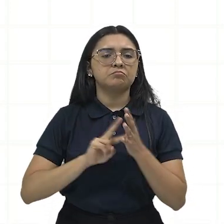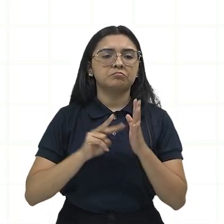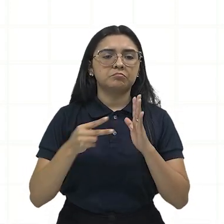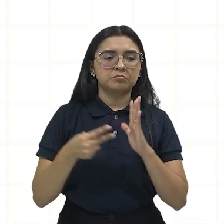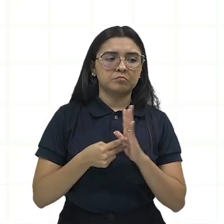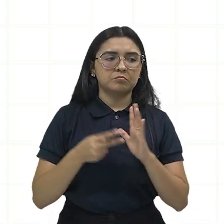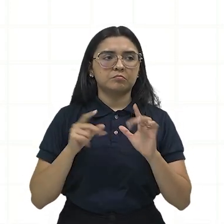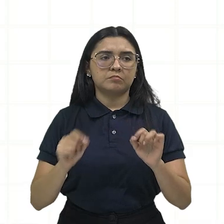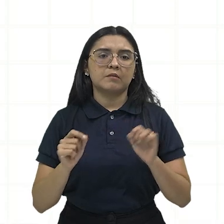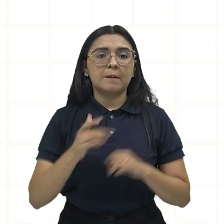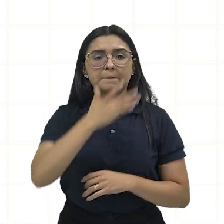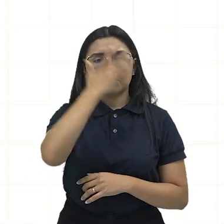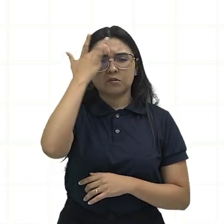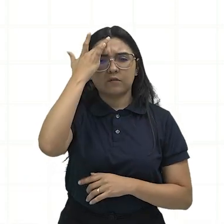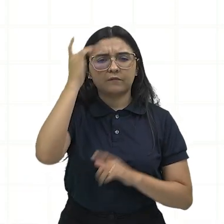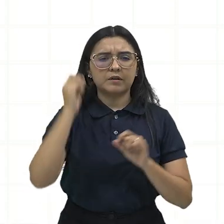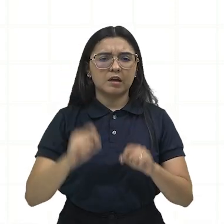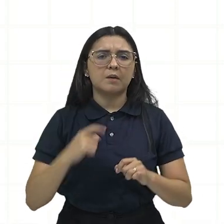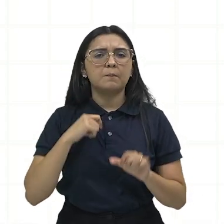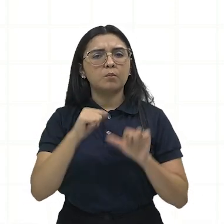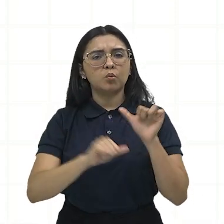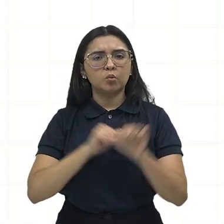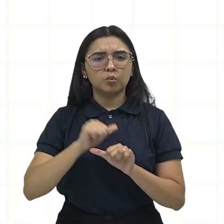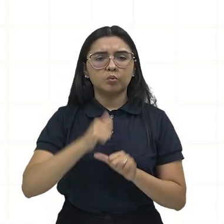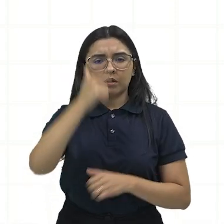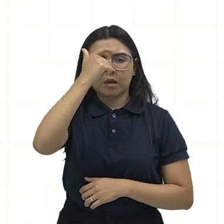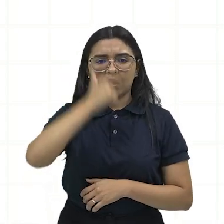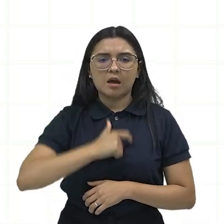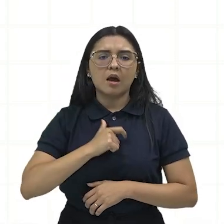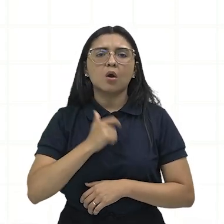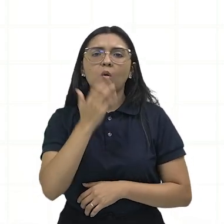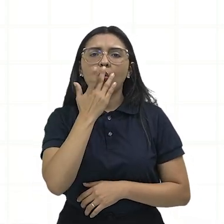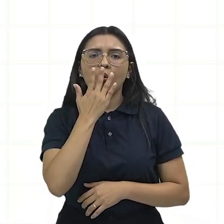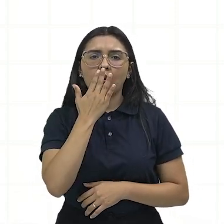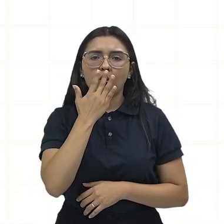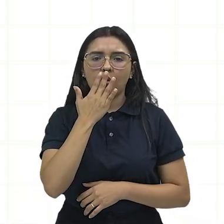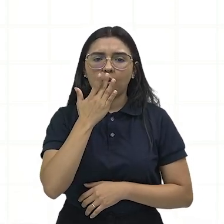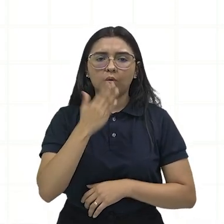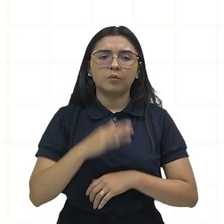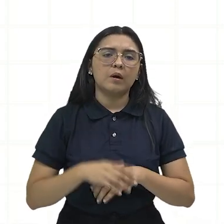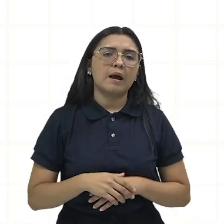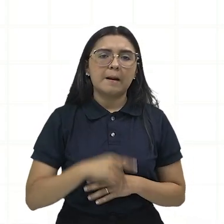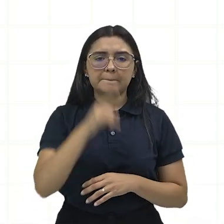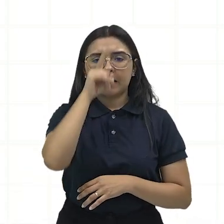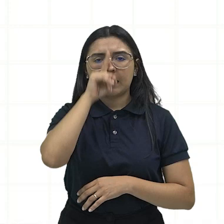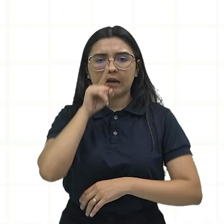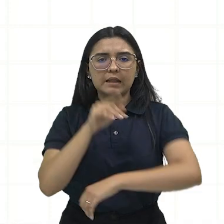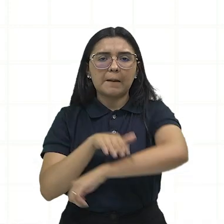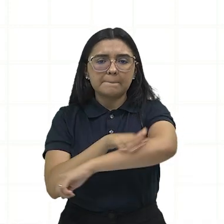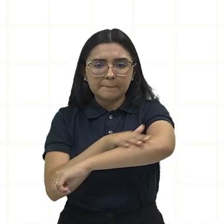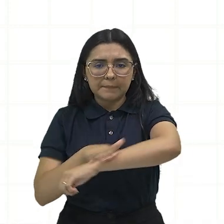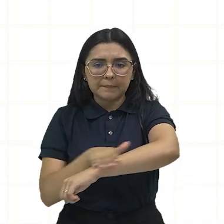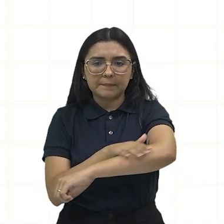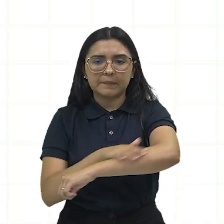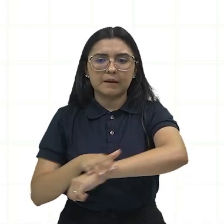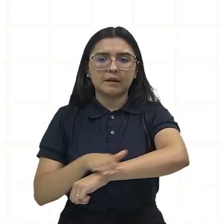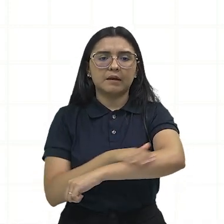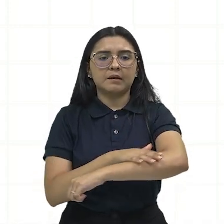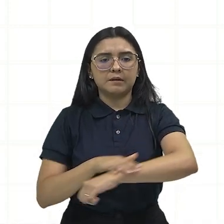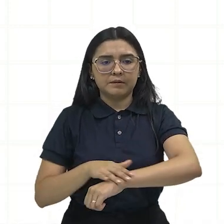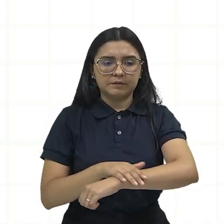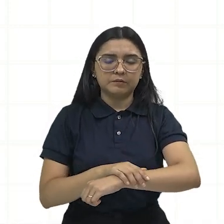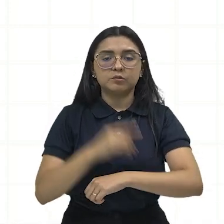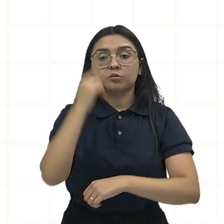a pessoa fica pálida, fica com a coloração amarelada na pele, nas mucosas e